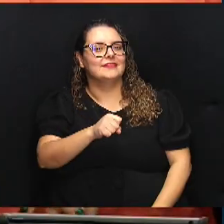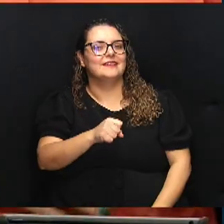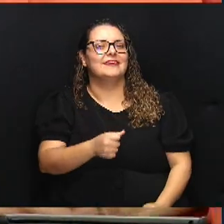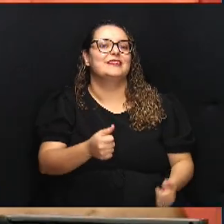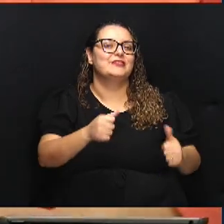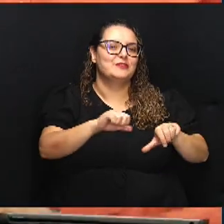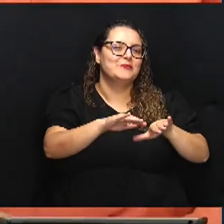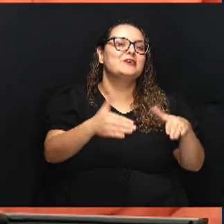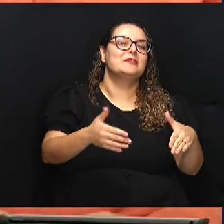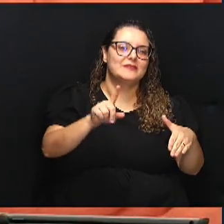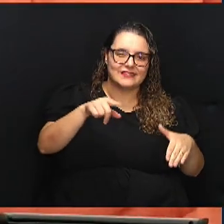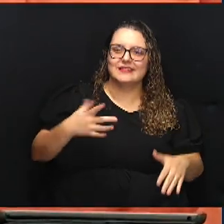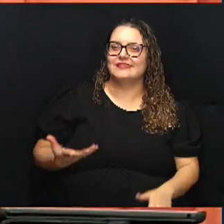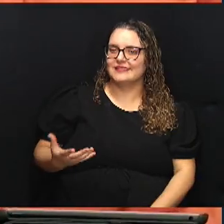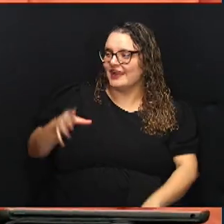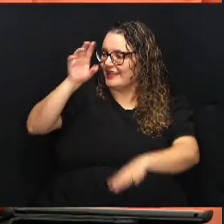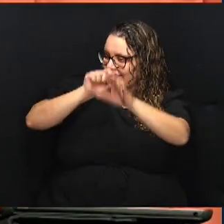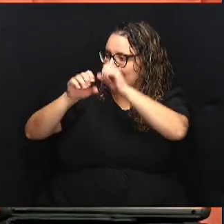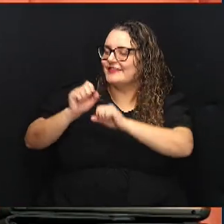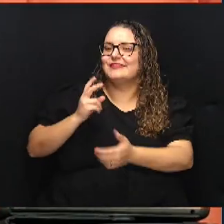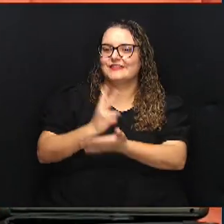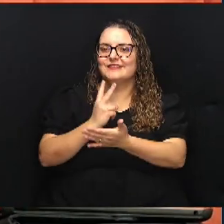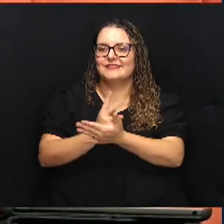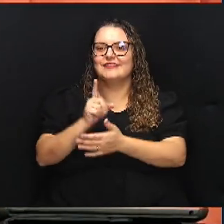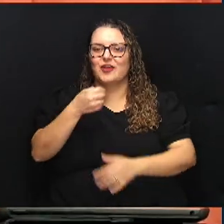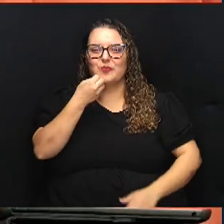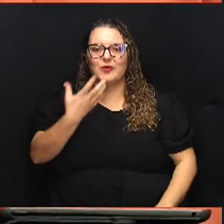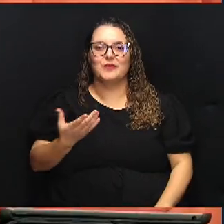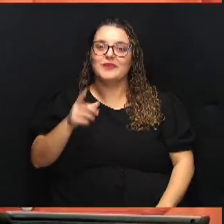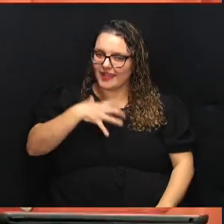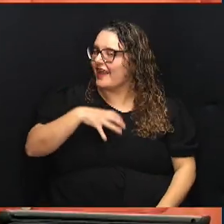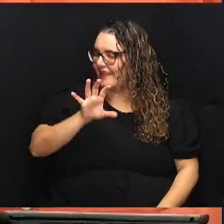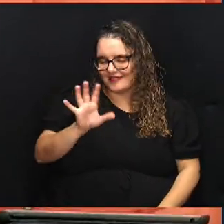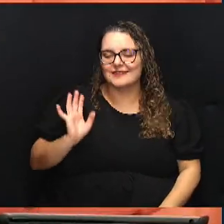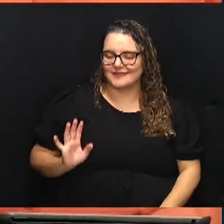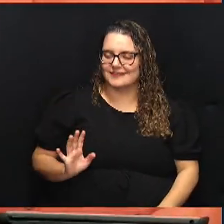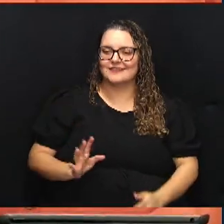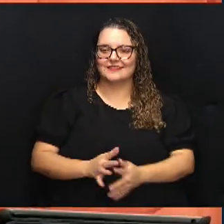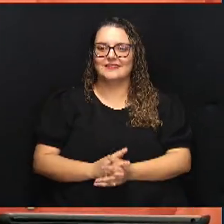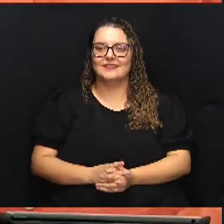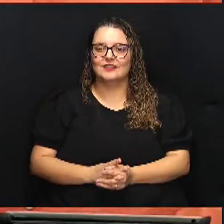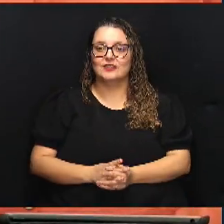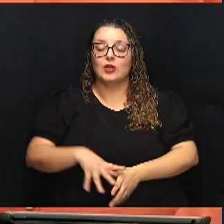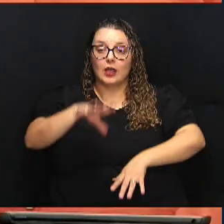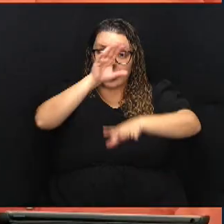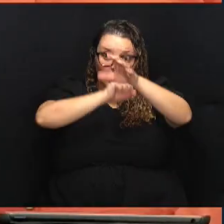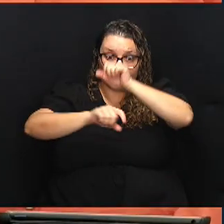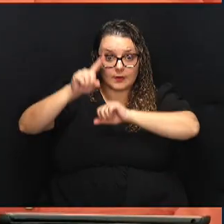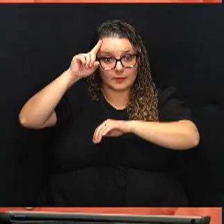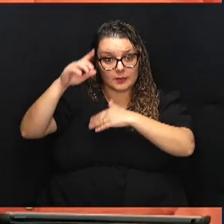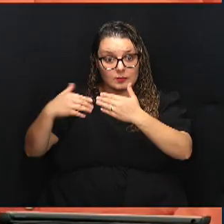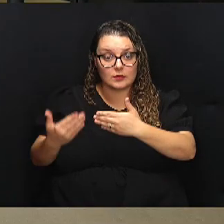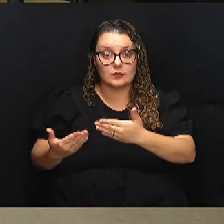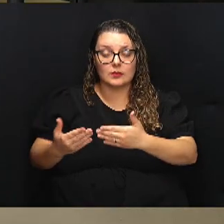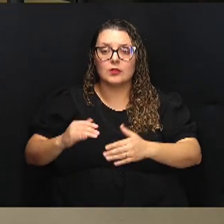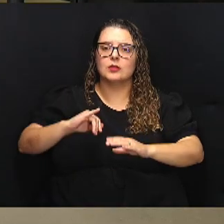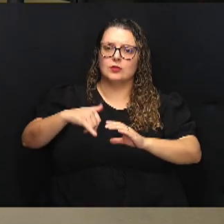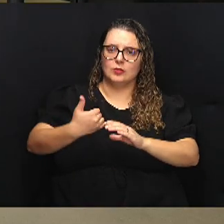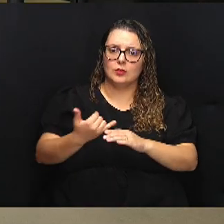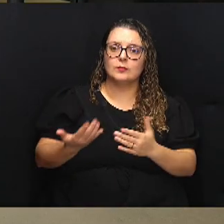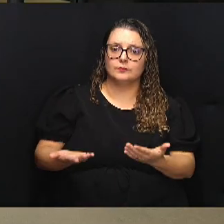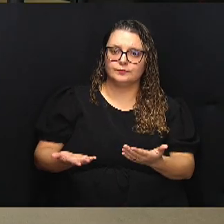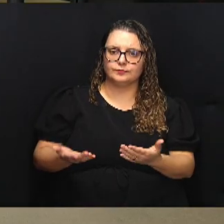Não é isso? A gente aprende todo dia, né, Opa. isso é muito bom, né. é isso. É muito bom. Aprendemos todos os dias. E o YouTube, gente, é assim,